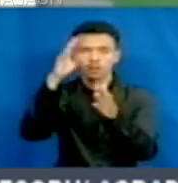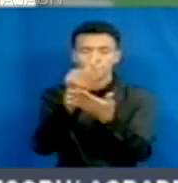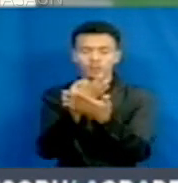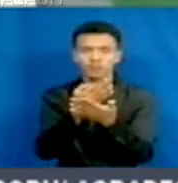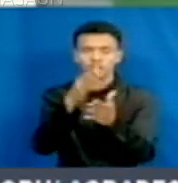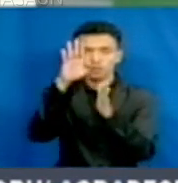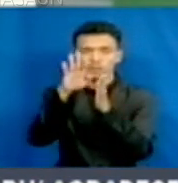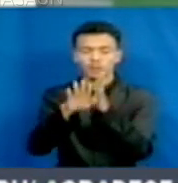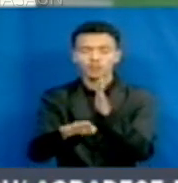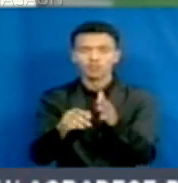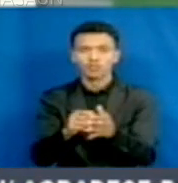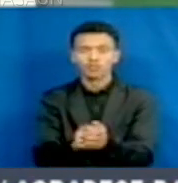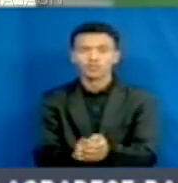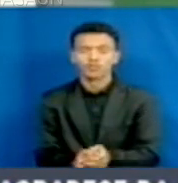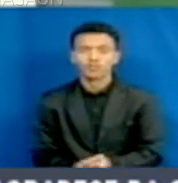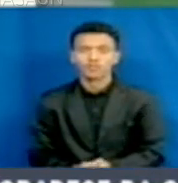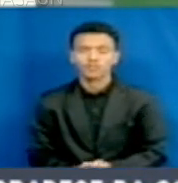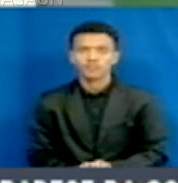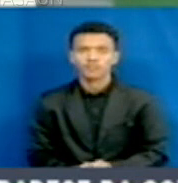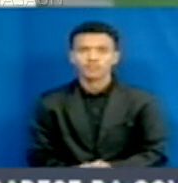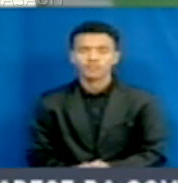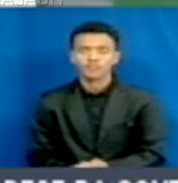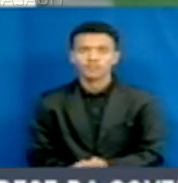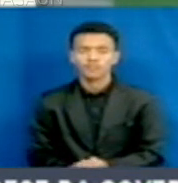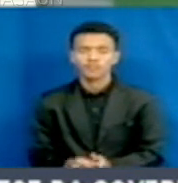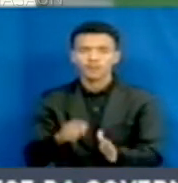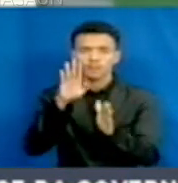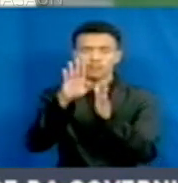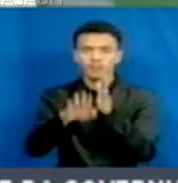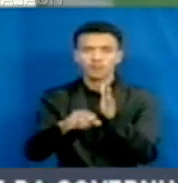tuam, nebe retam deflação menos